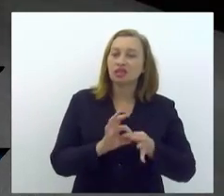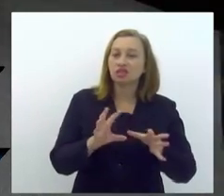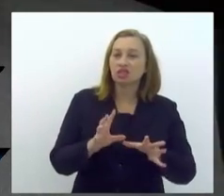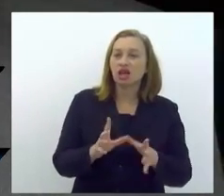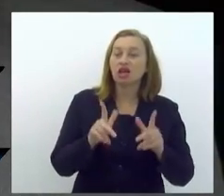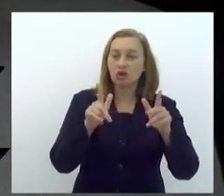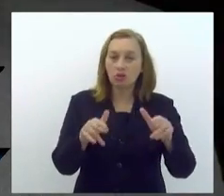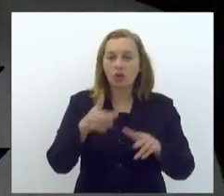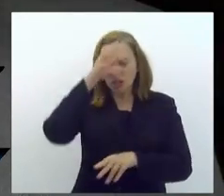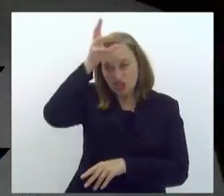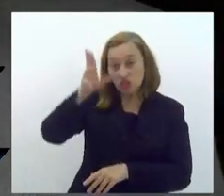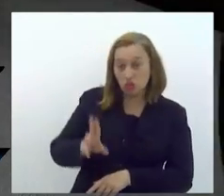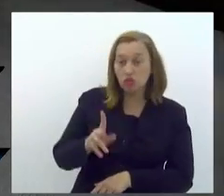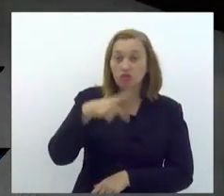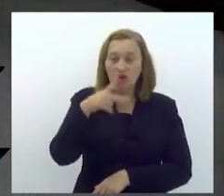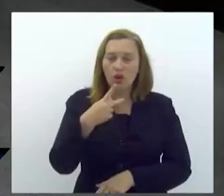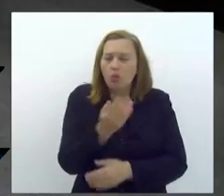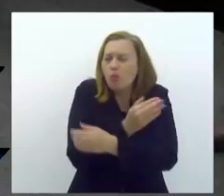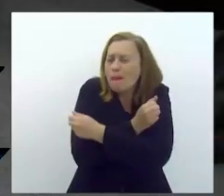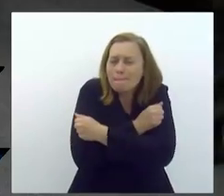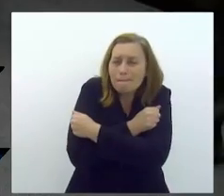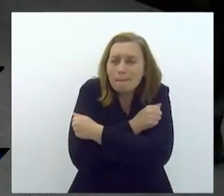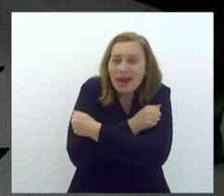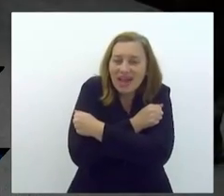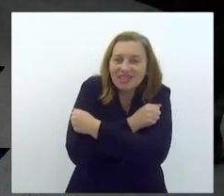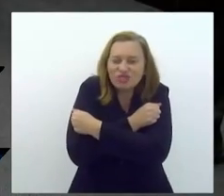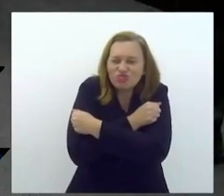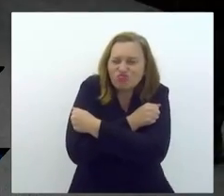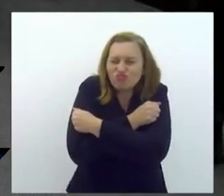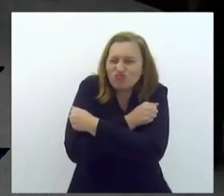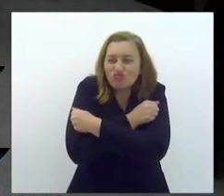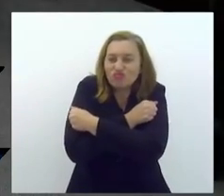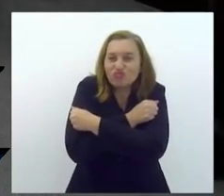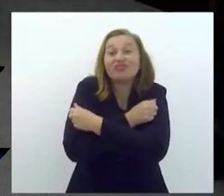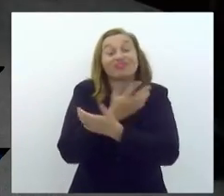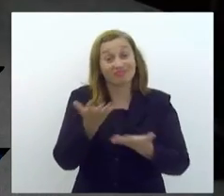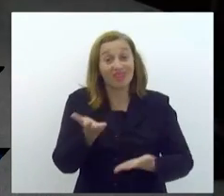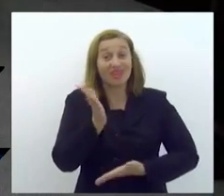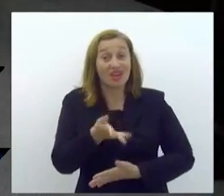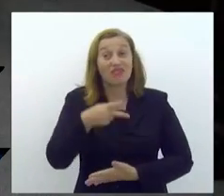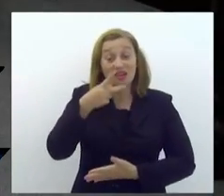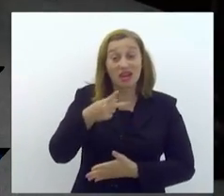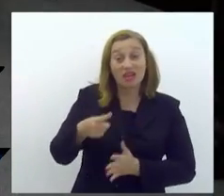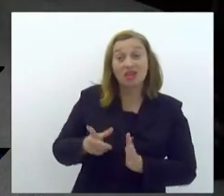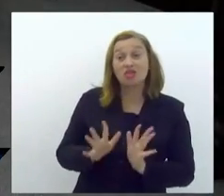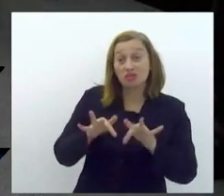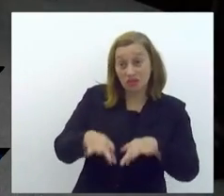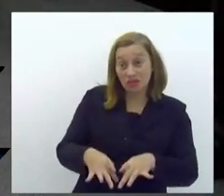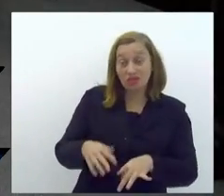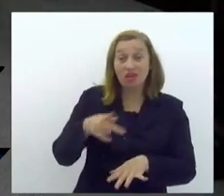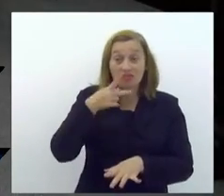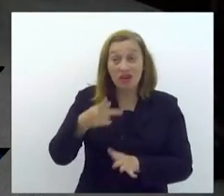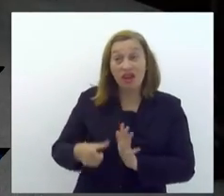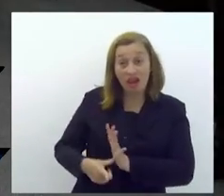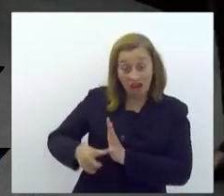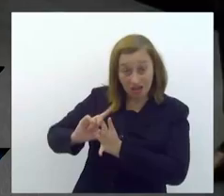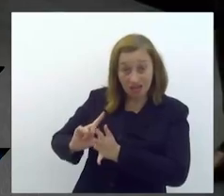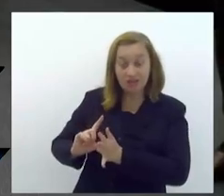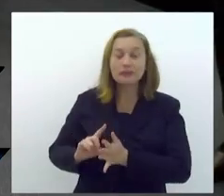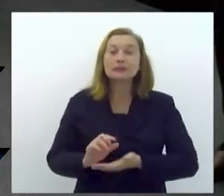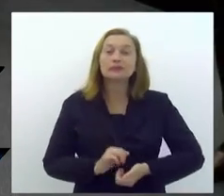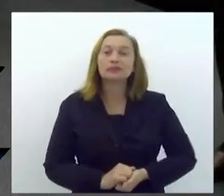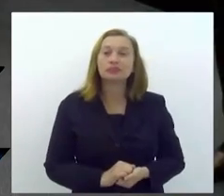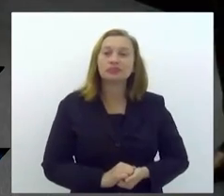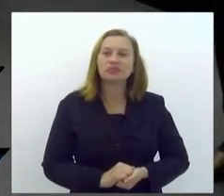deixar aqui um abraço apertado né já falei no final da minha fala anterior